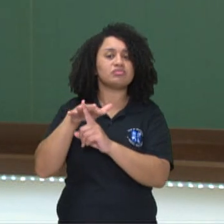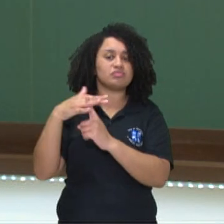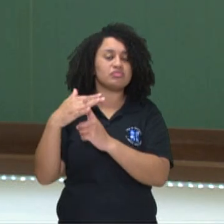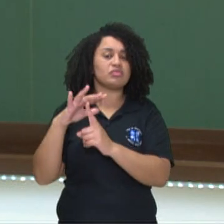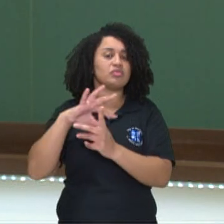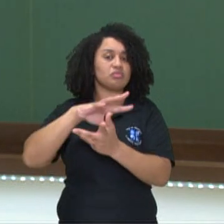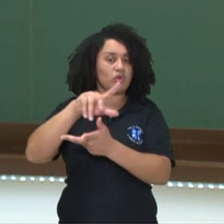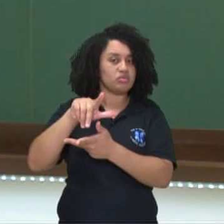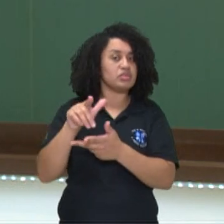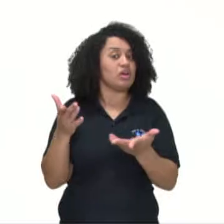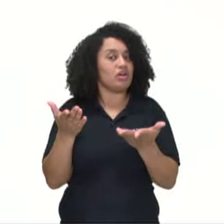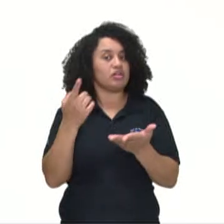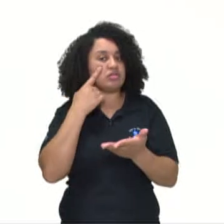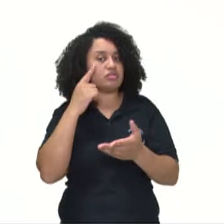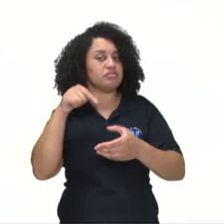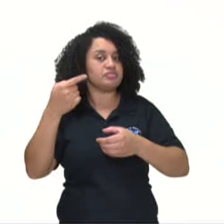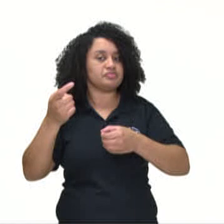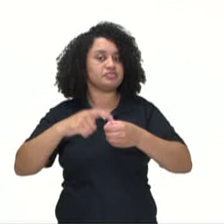ver, voltamos já já.